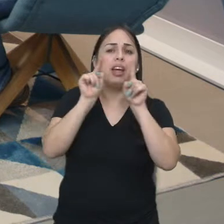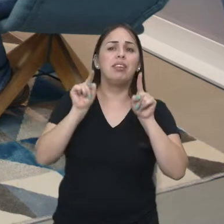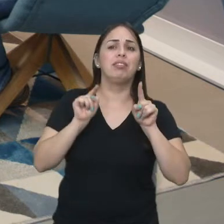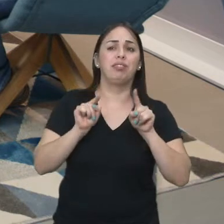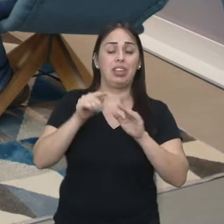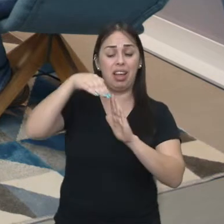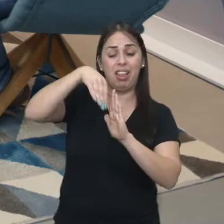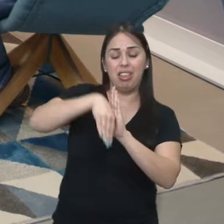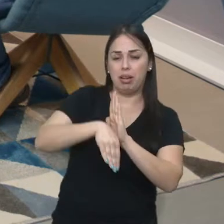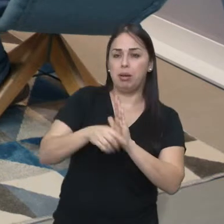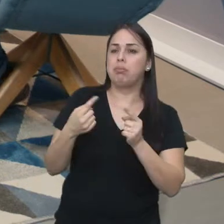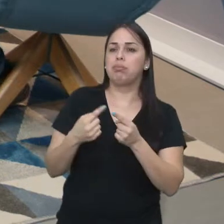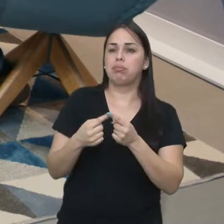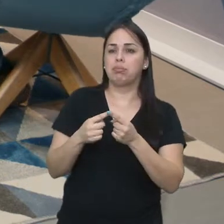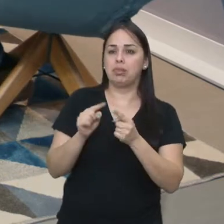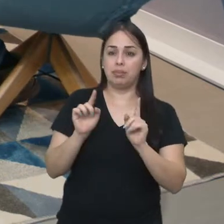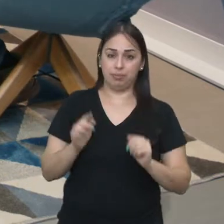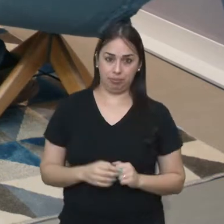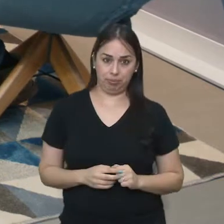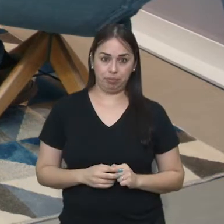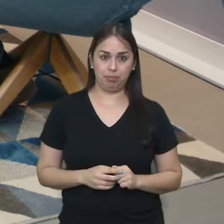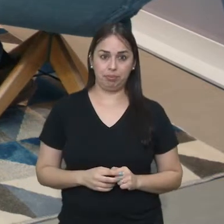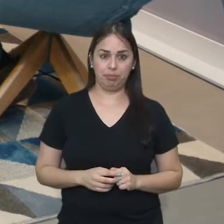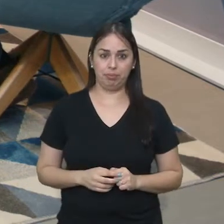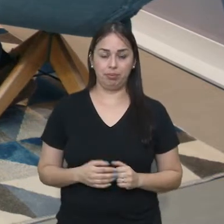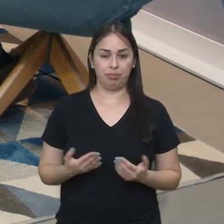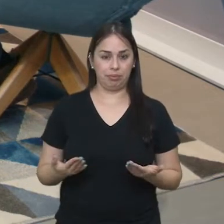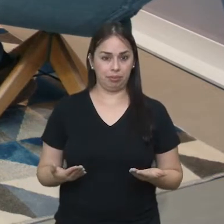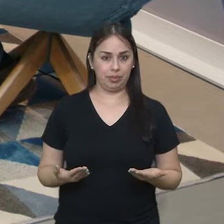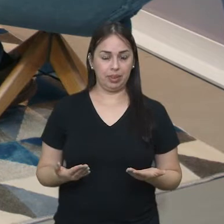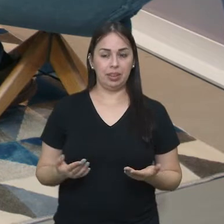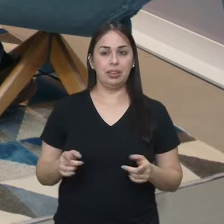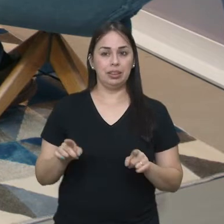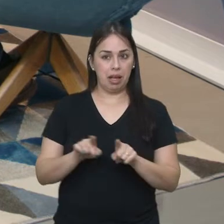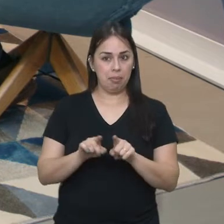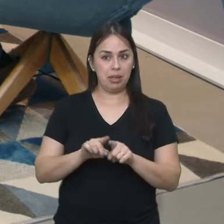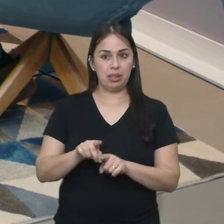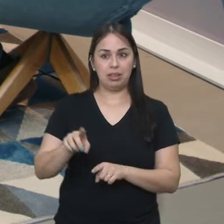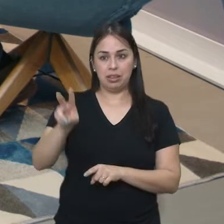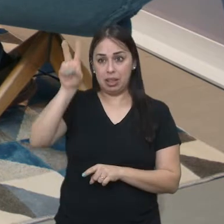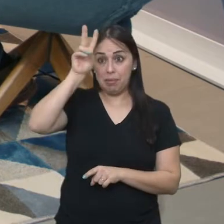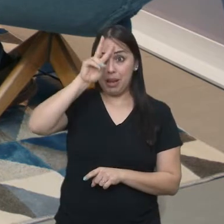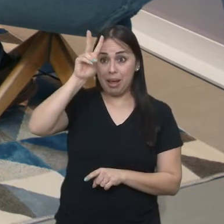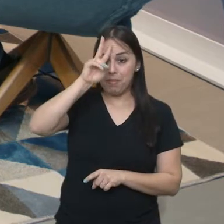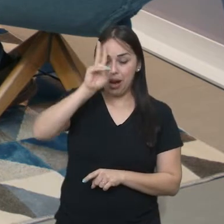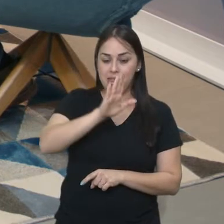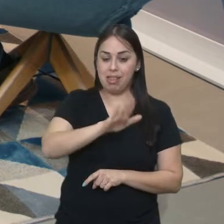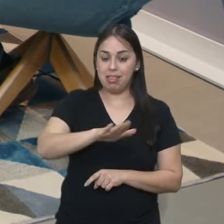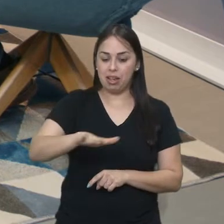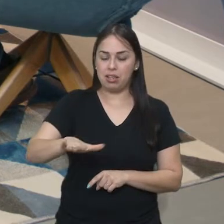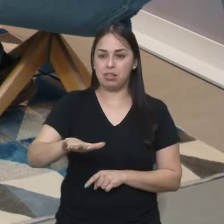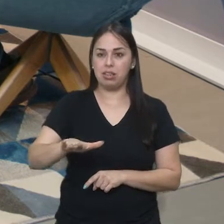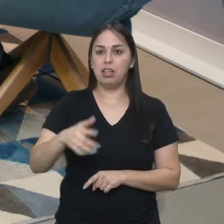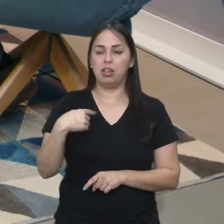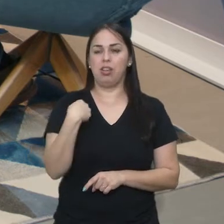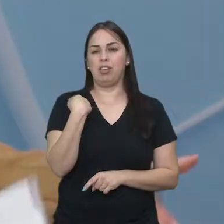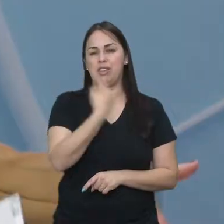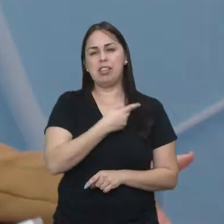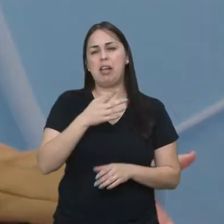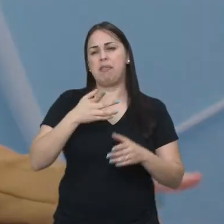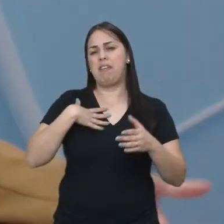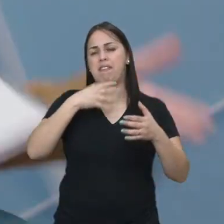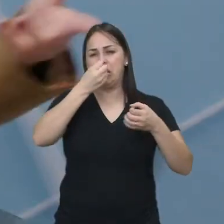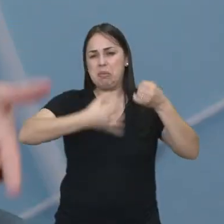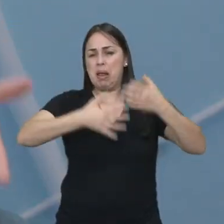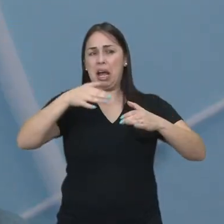estão levando à situação que a gente está hoje. A gente também não pode esquecer das crianças, né? A gente fala tanto dos adultos, mas as